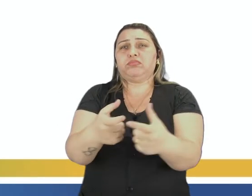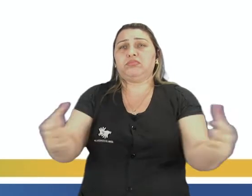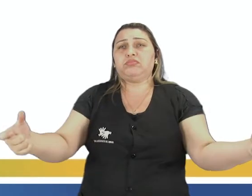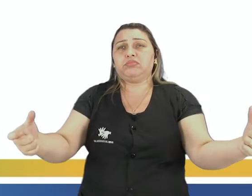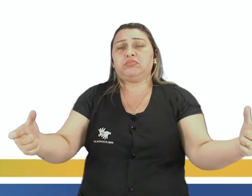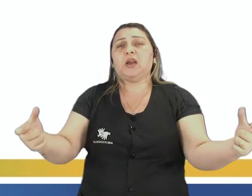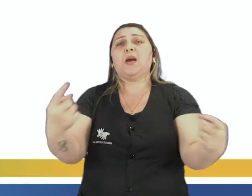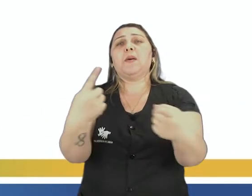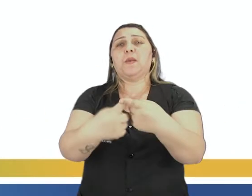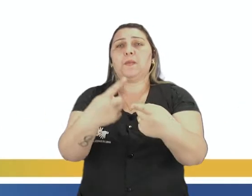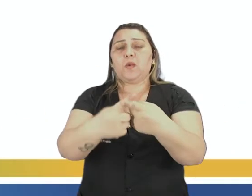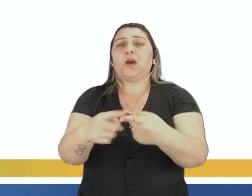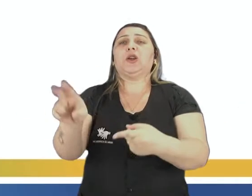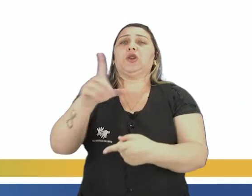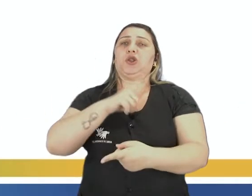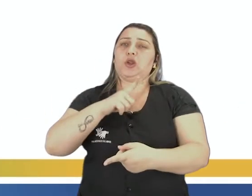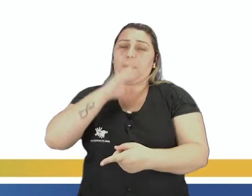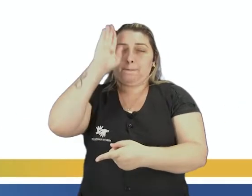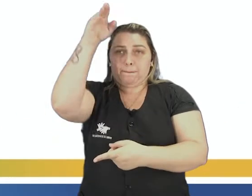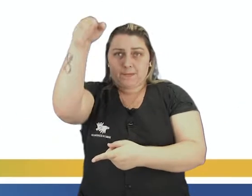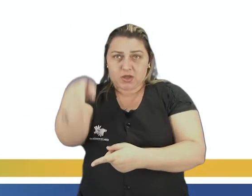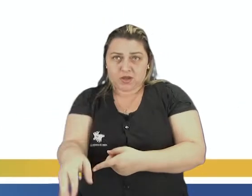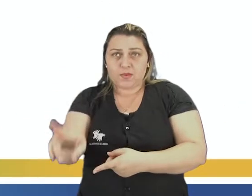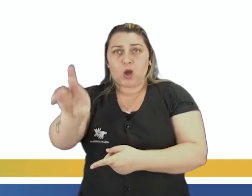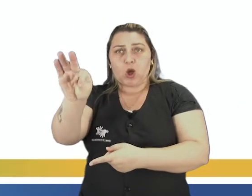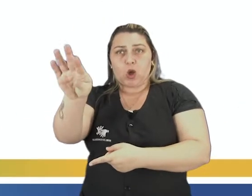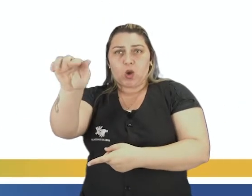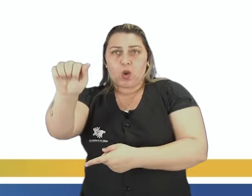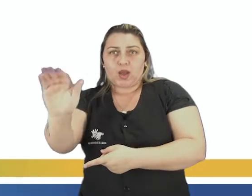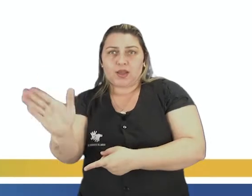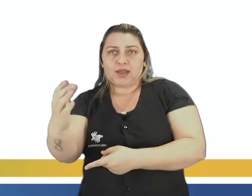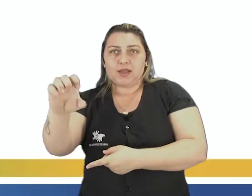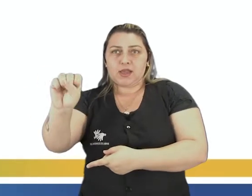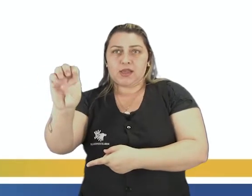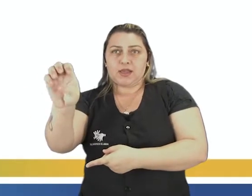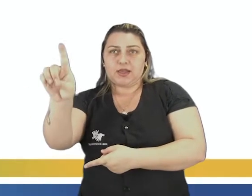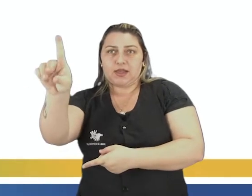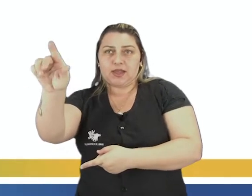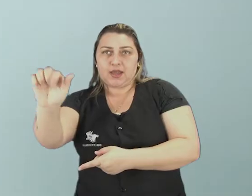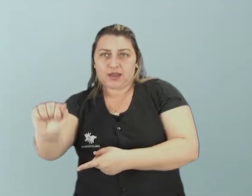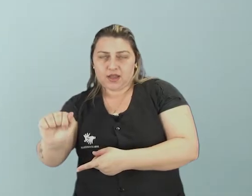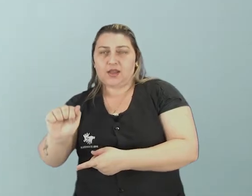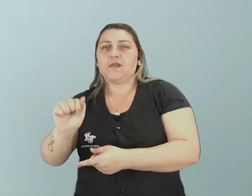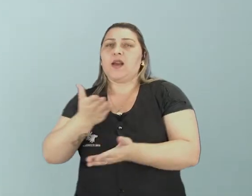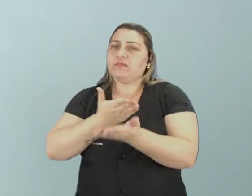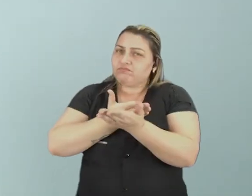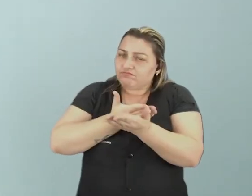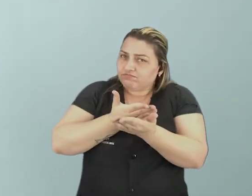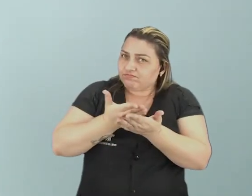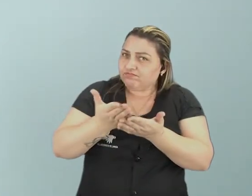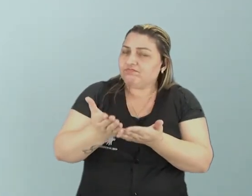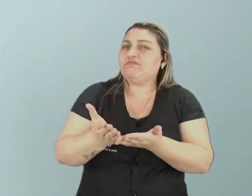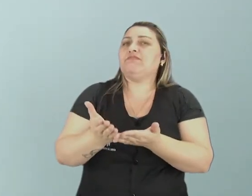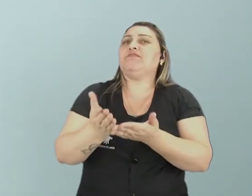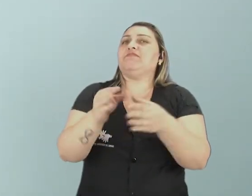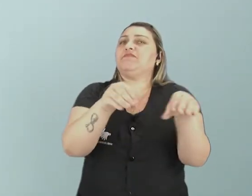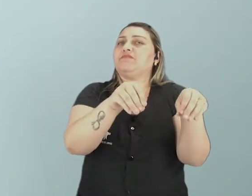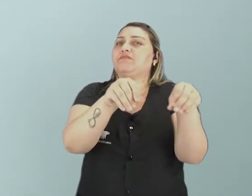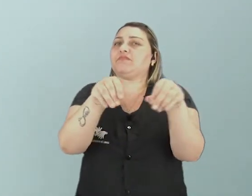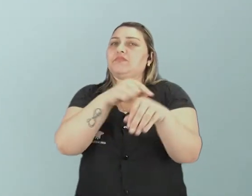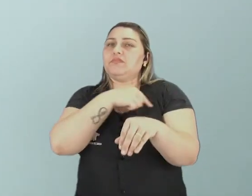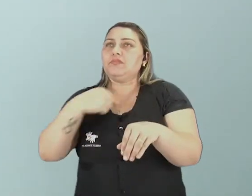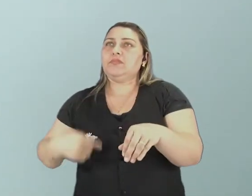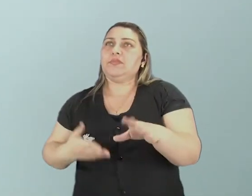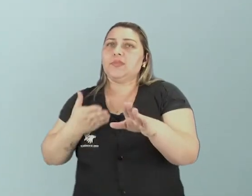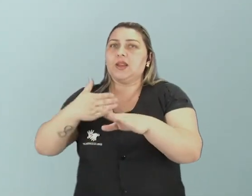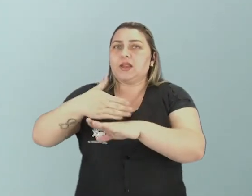expansionista. Por quê? Porque vai surgir a Rota da Seda, né? Ela vai começar a sair desse território